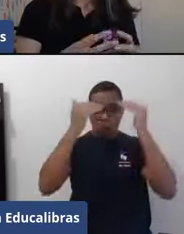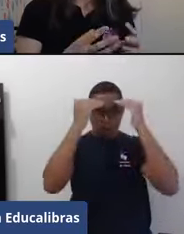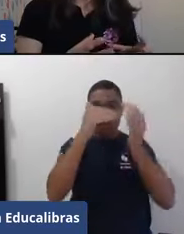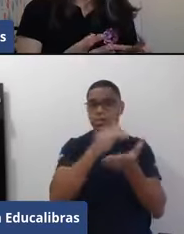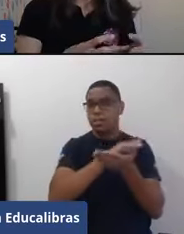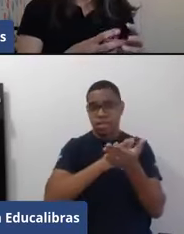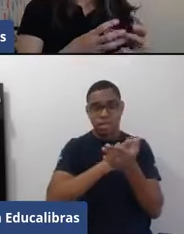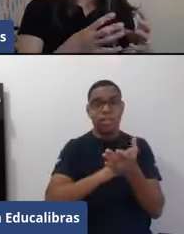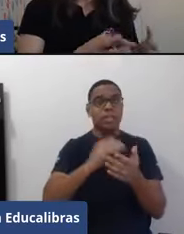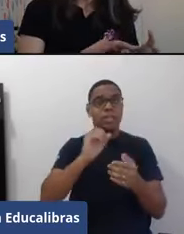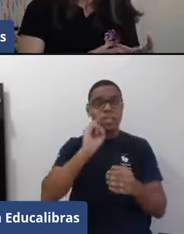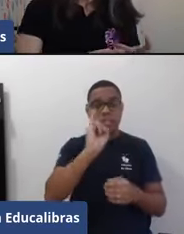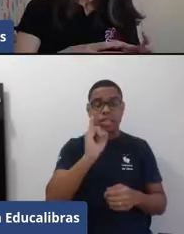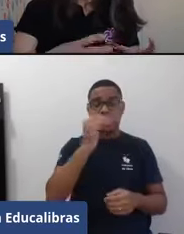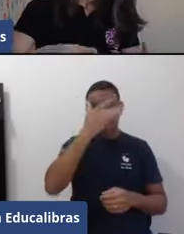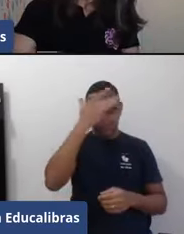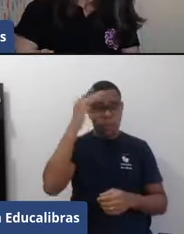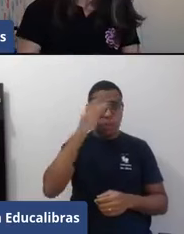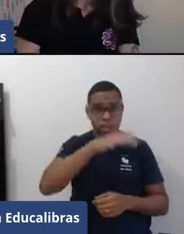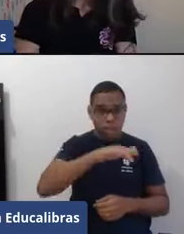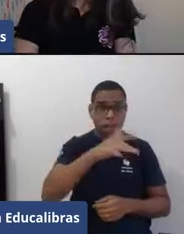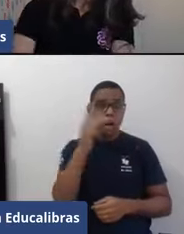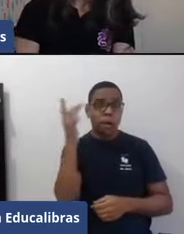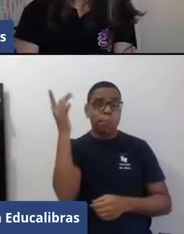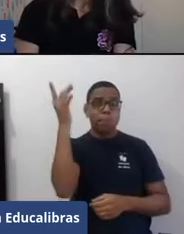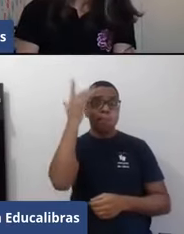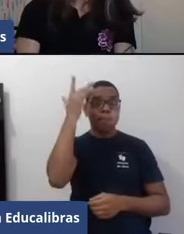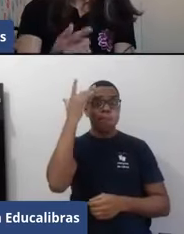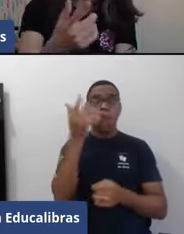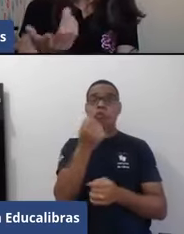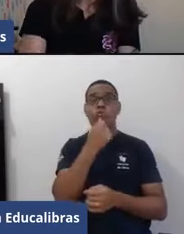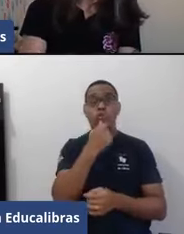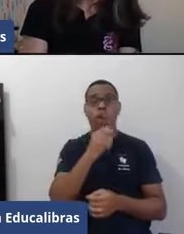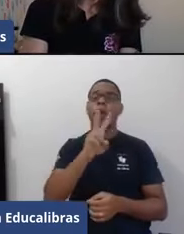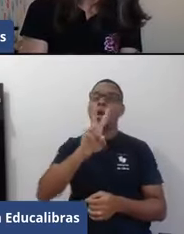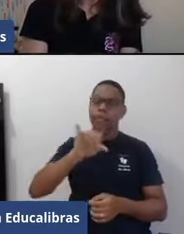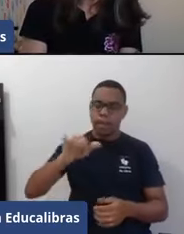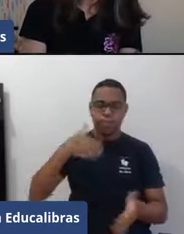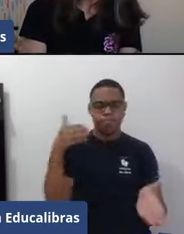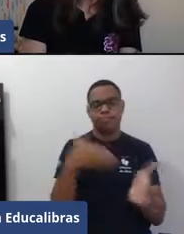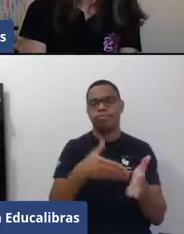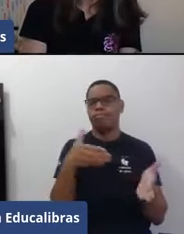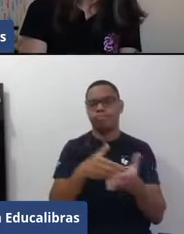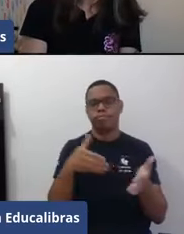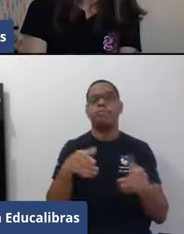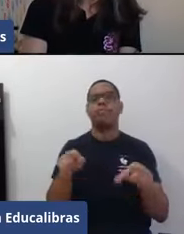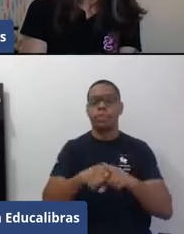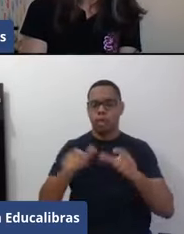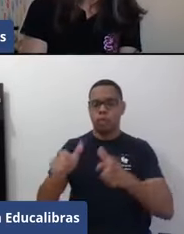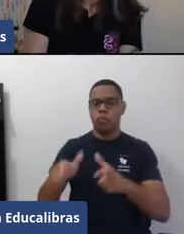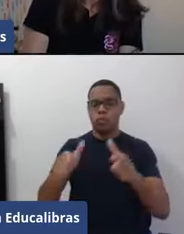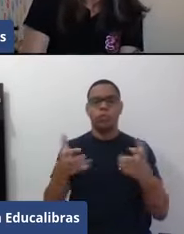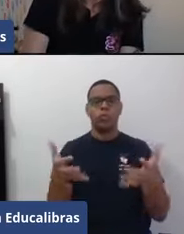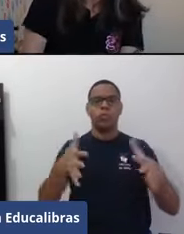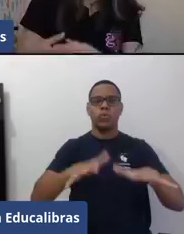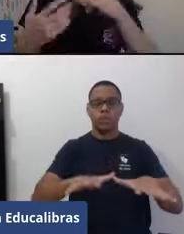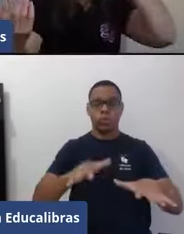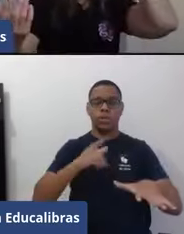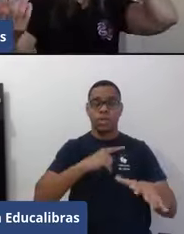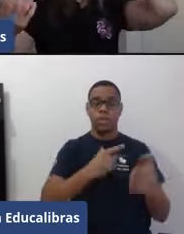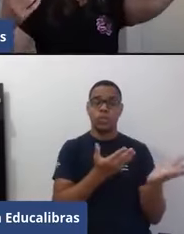esse cidadão, essa cidadã, nós teremos uma dificuldade muito grande até para os espaços inclusivos, porque terão algumas